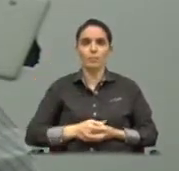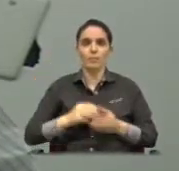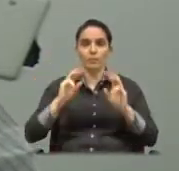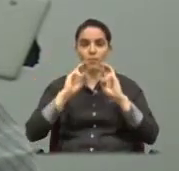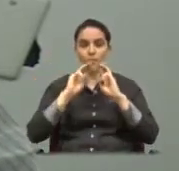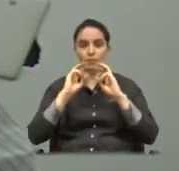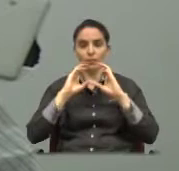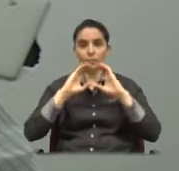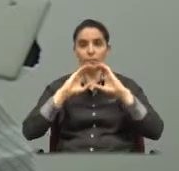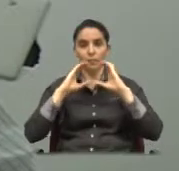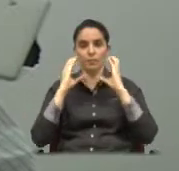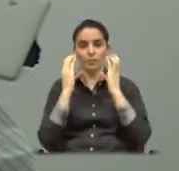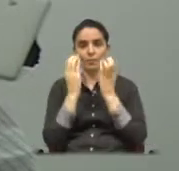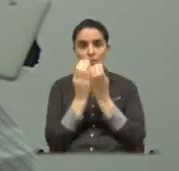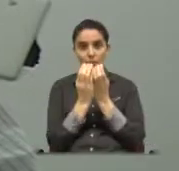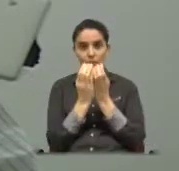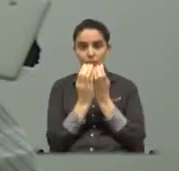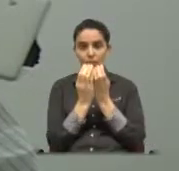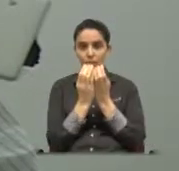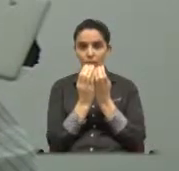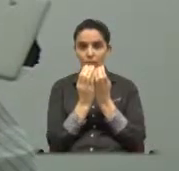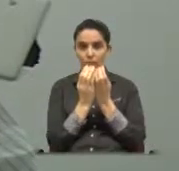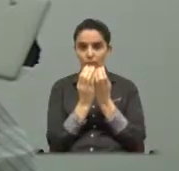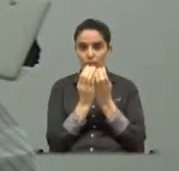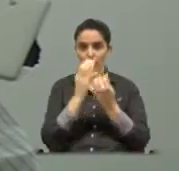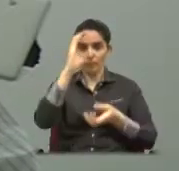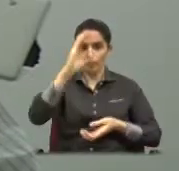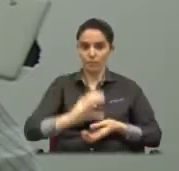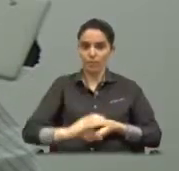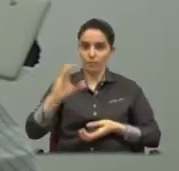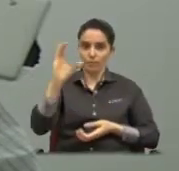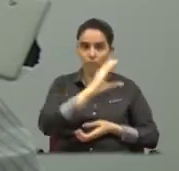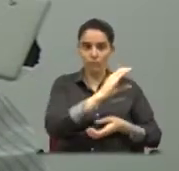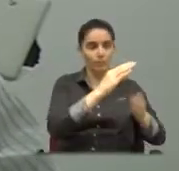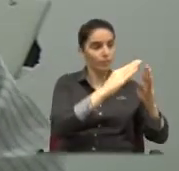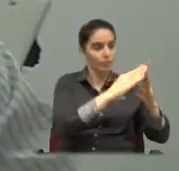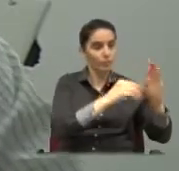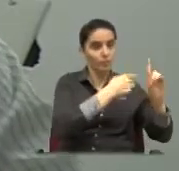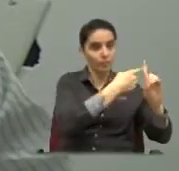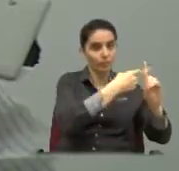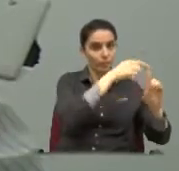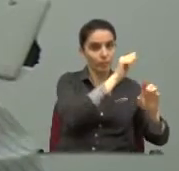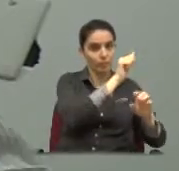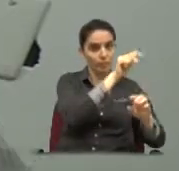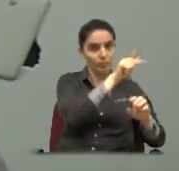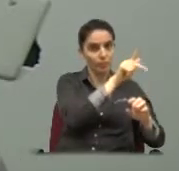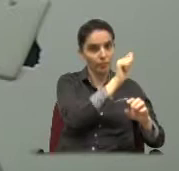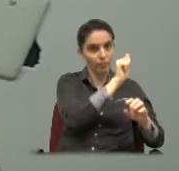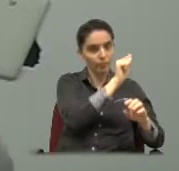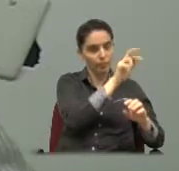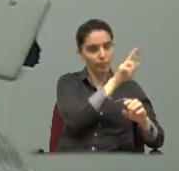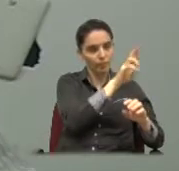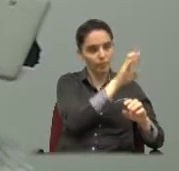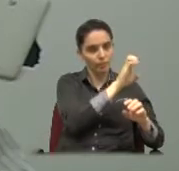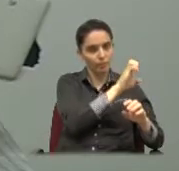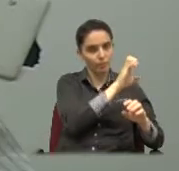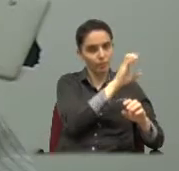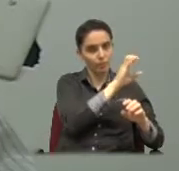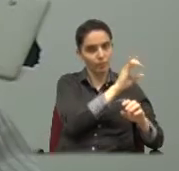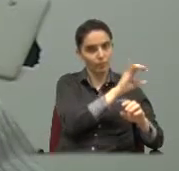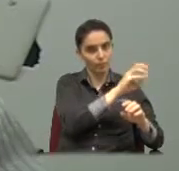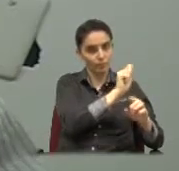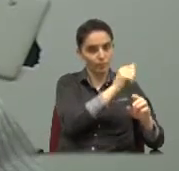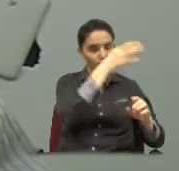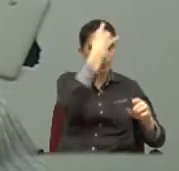Brasil declarou oficialmente a Basílica de Aparecida como Santuário Nacional. A festa